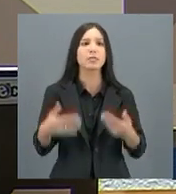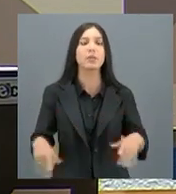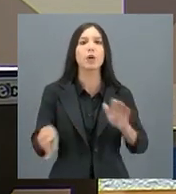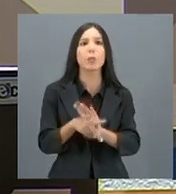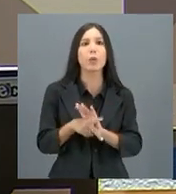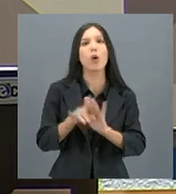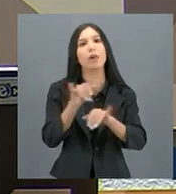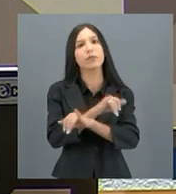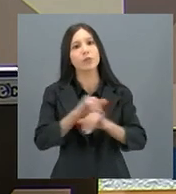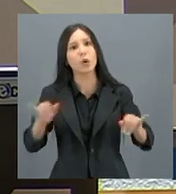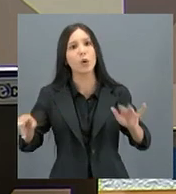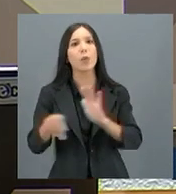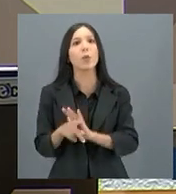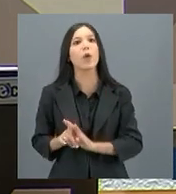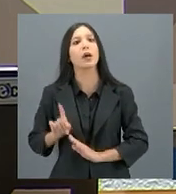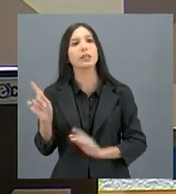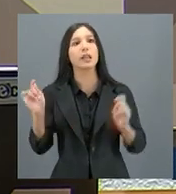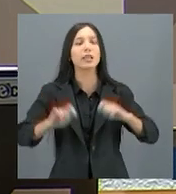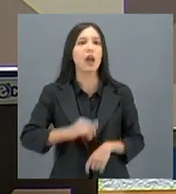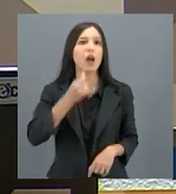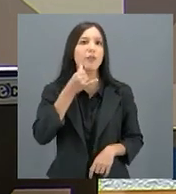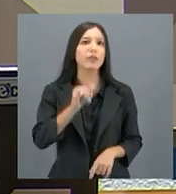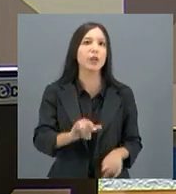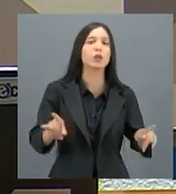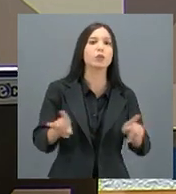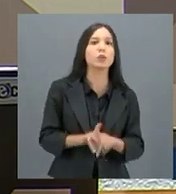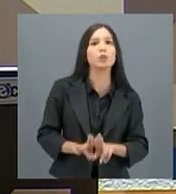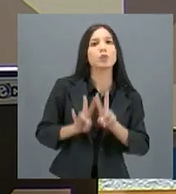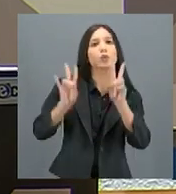era informar a corregedoria para que não houvesse nenhum tipo de